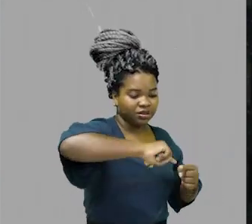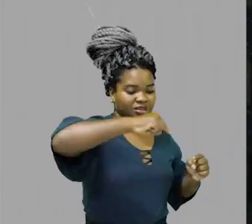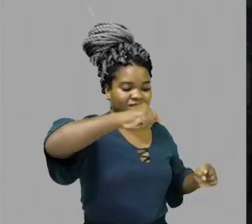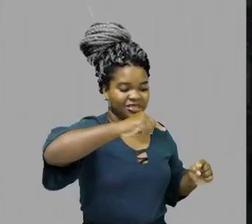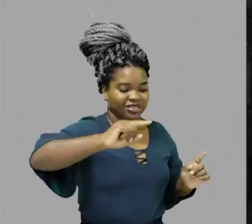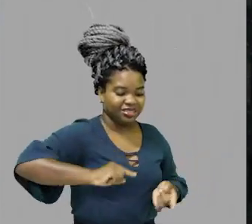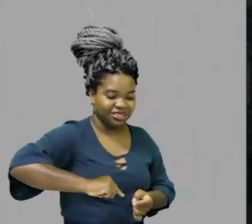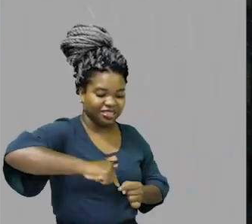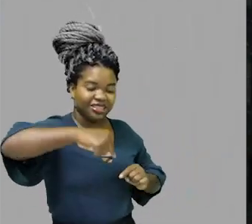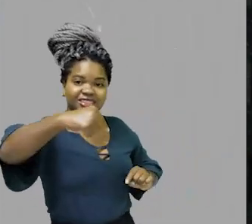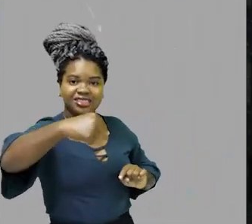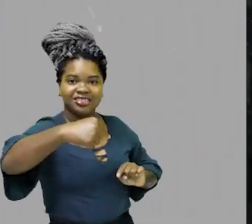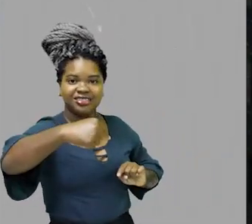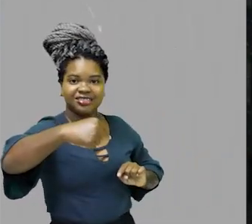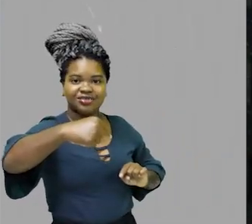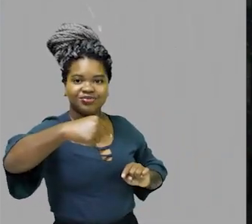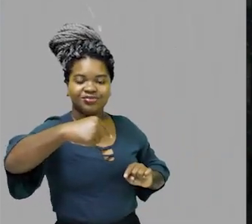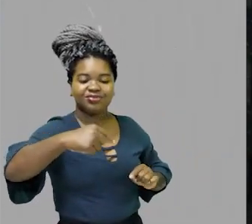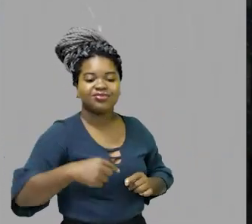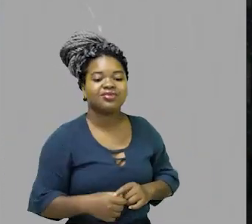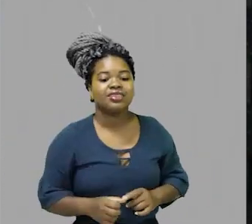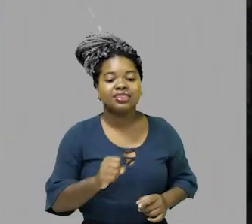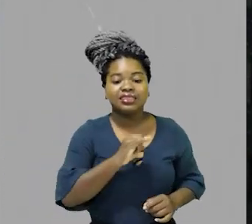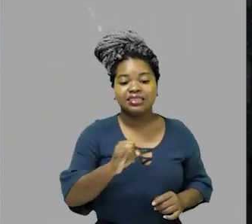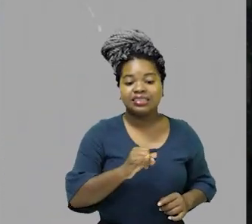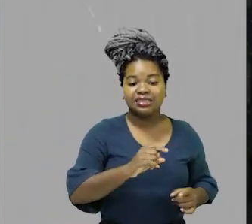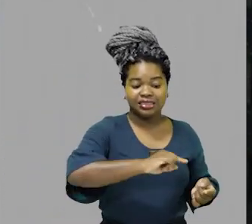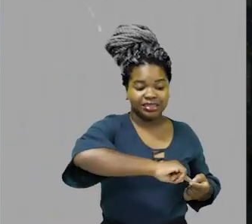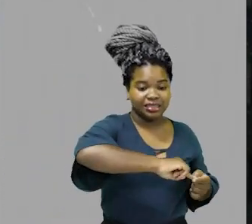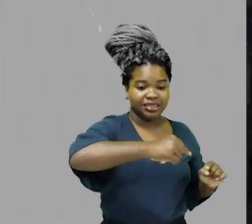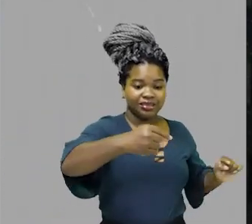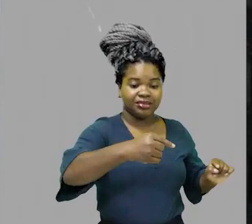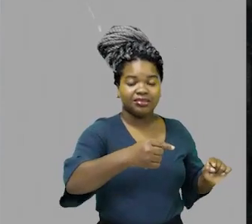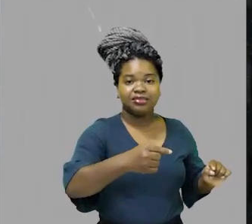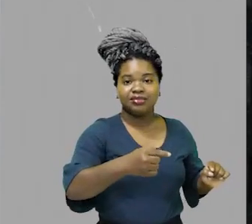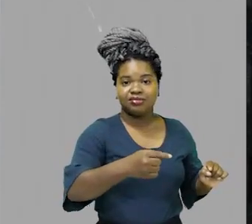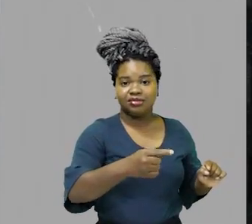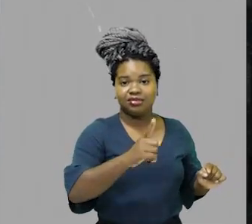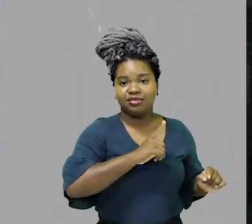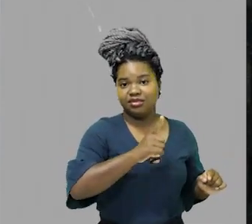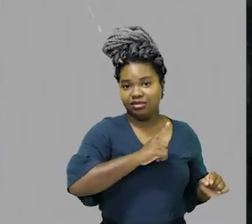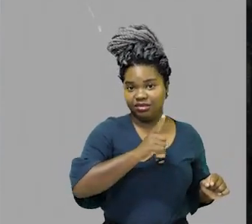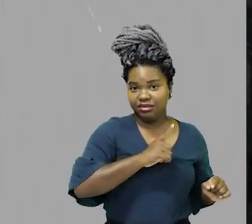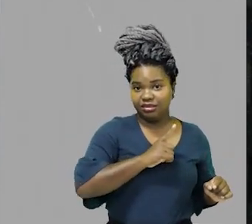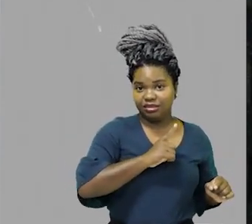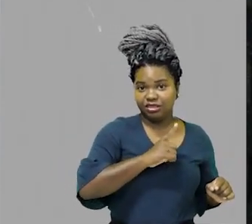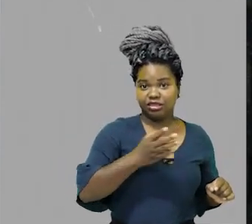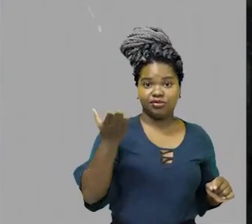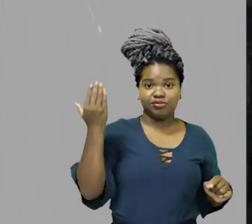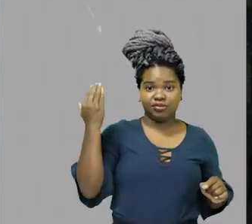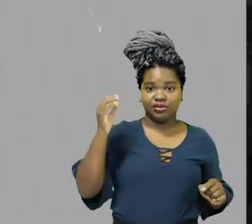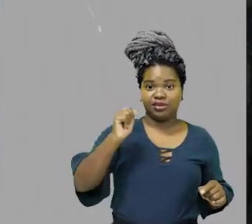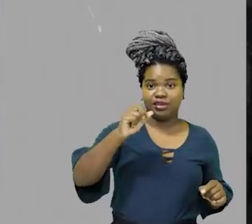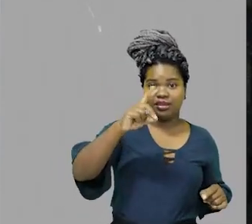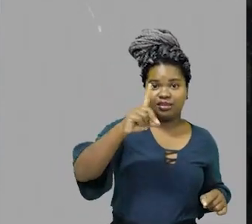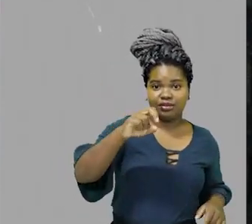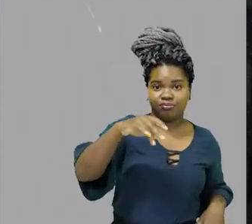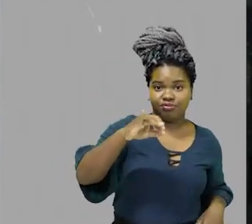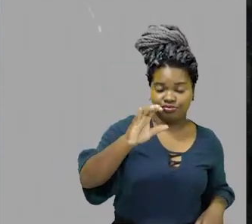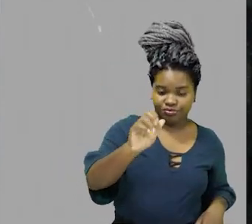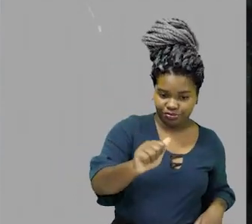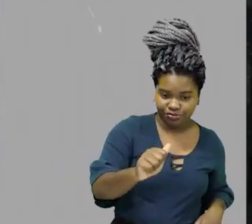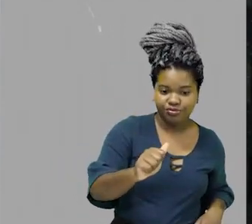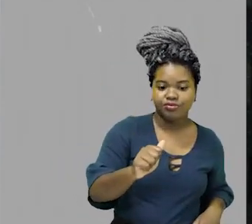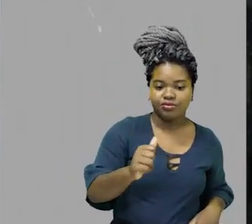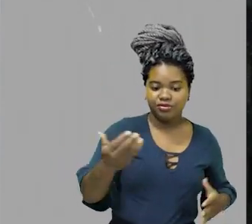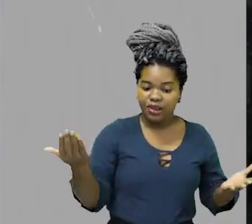fita antiga. Por exemplo, se na fita antiga eu tinha adenina, a DNA polimerase ela vai adicionar na